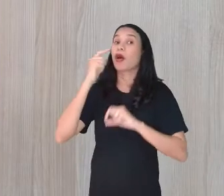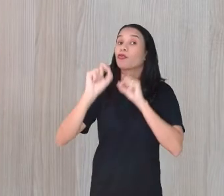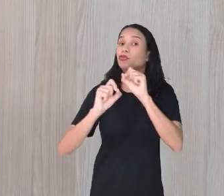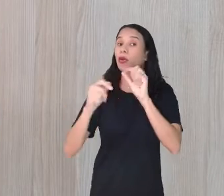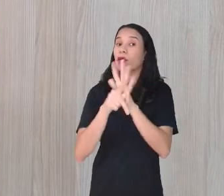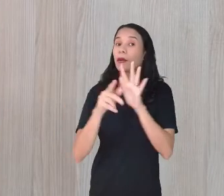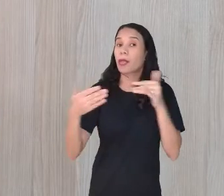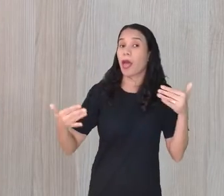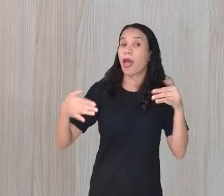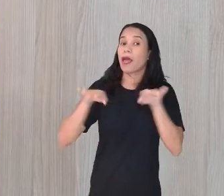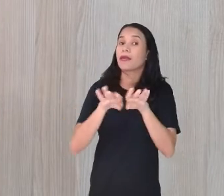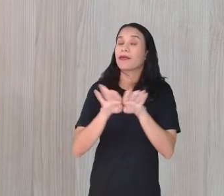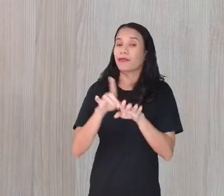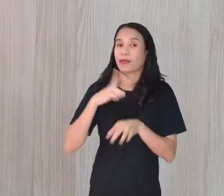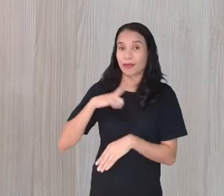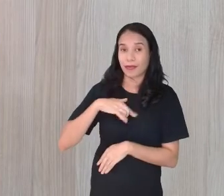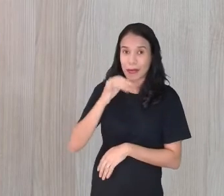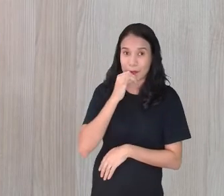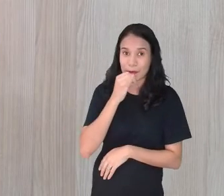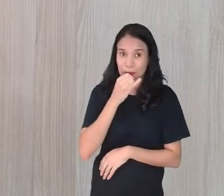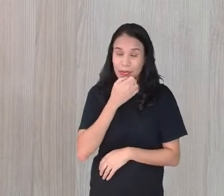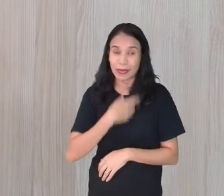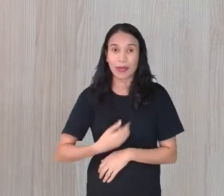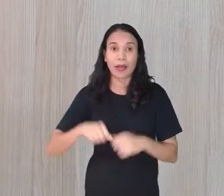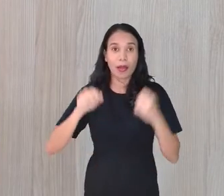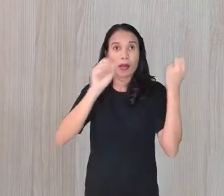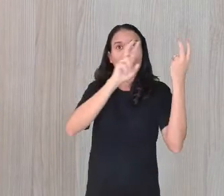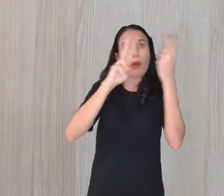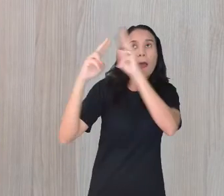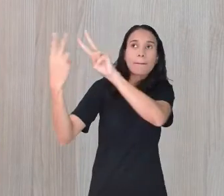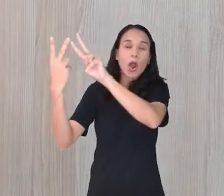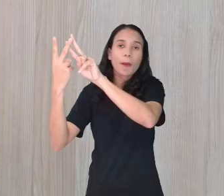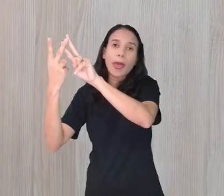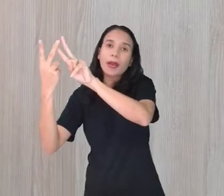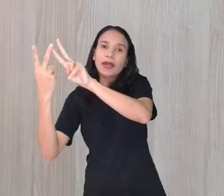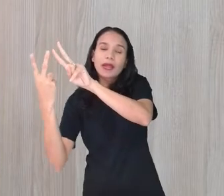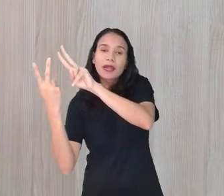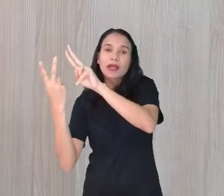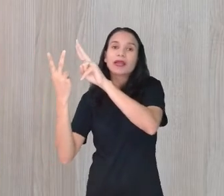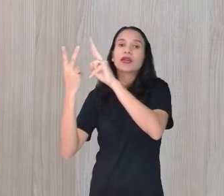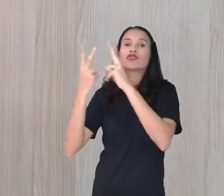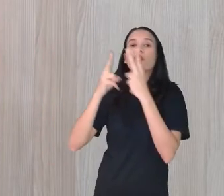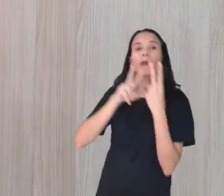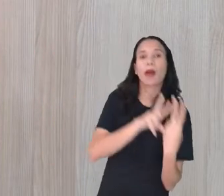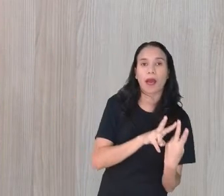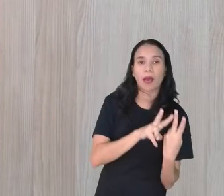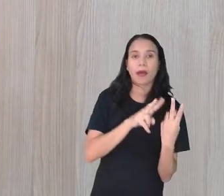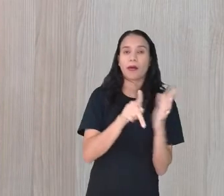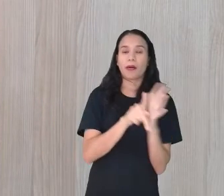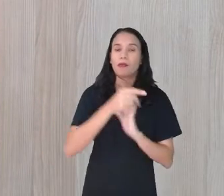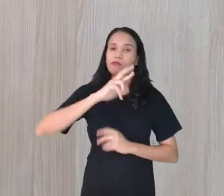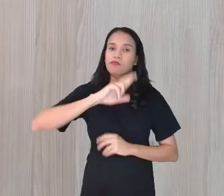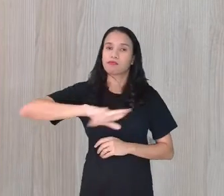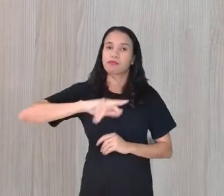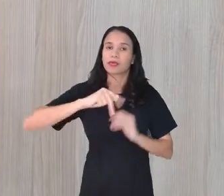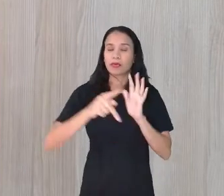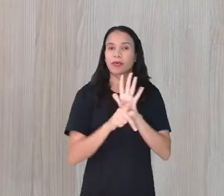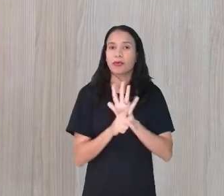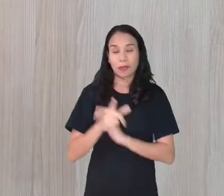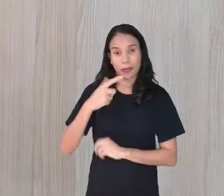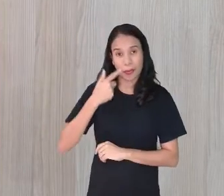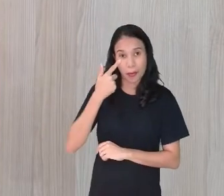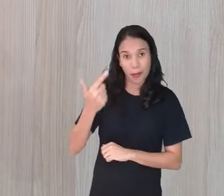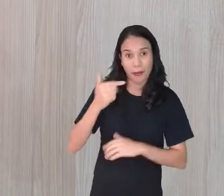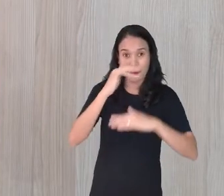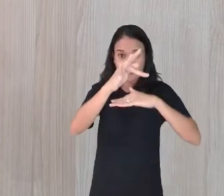frações equivalentes. Pega lá uma fração imprópria e tenta transformar essa fração numa outra fração que tu